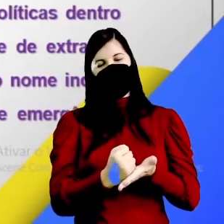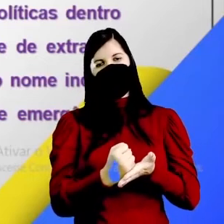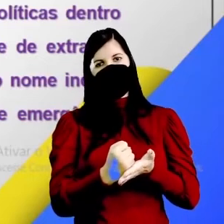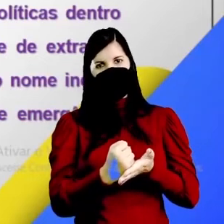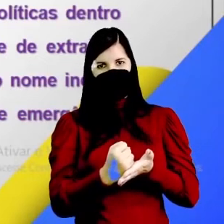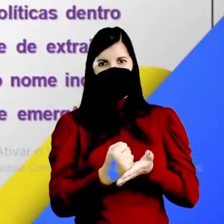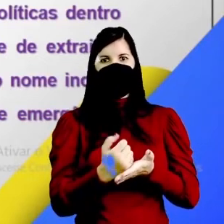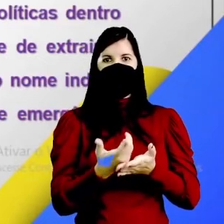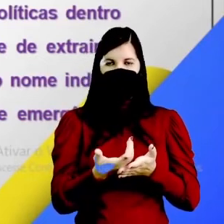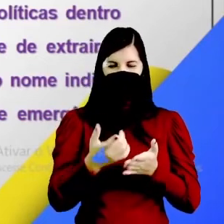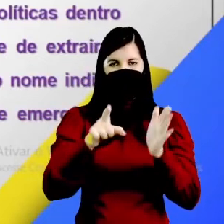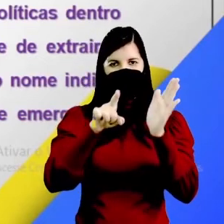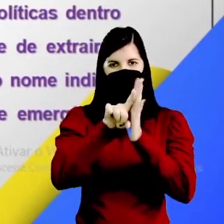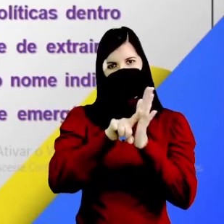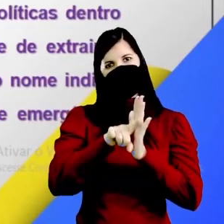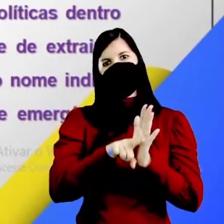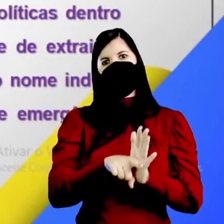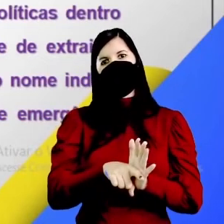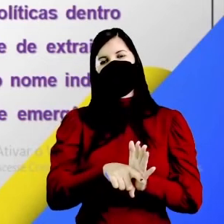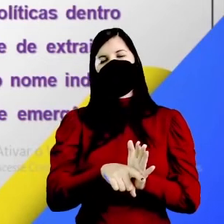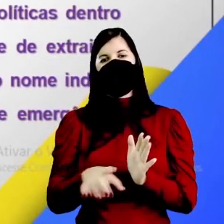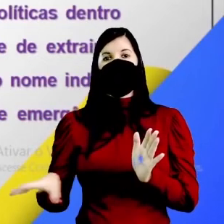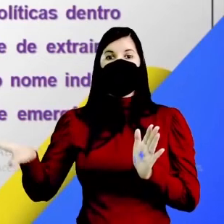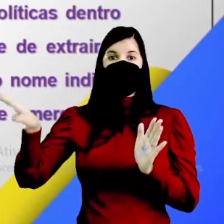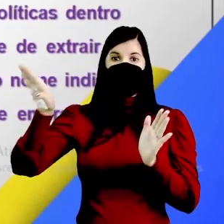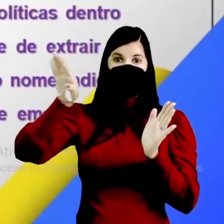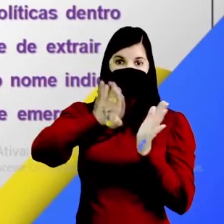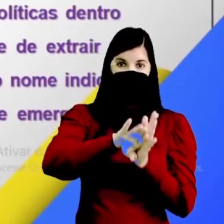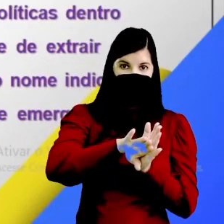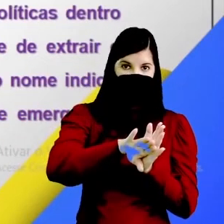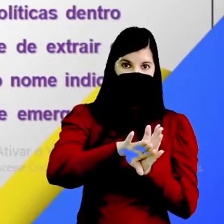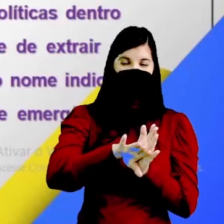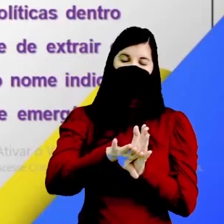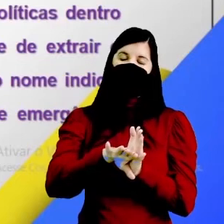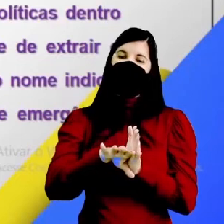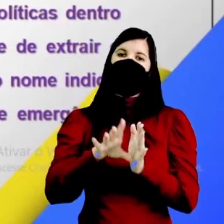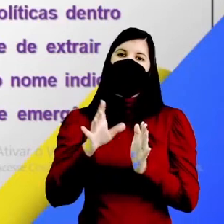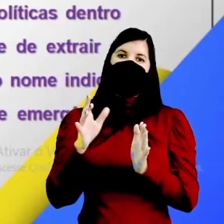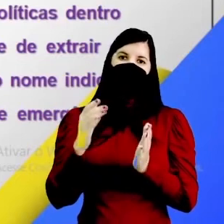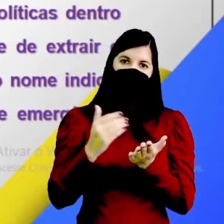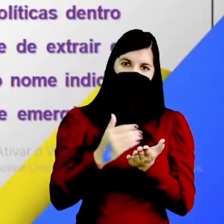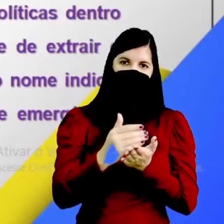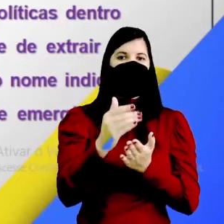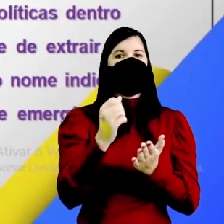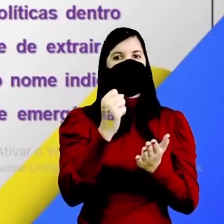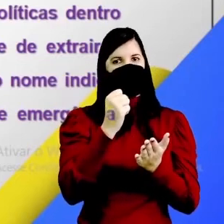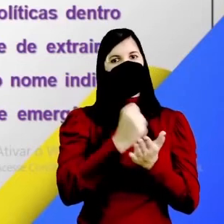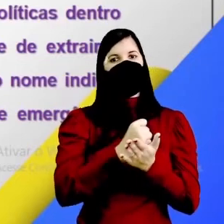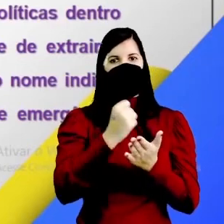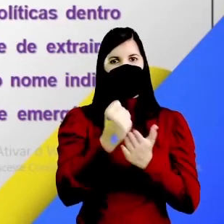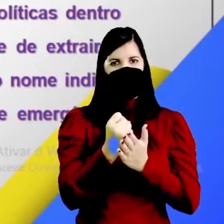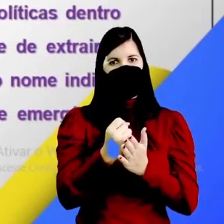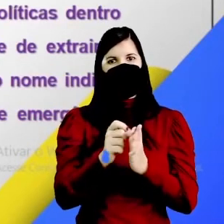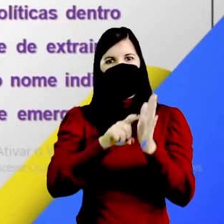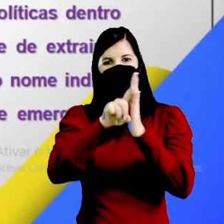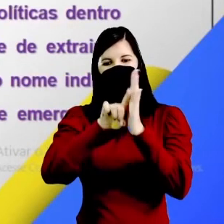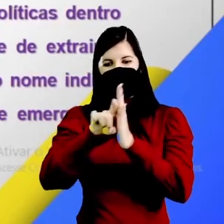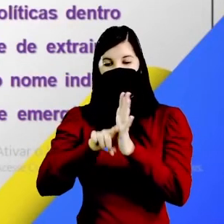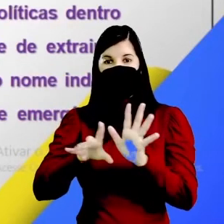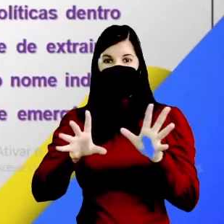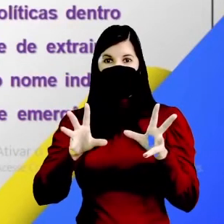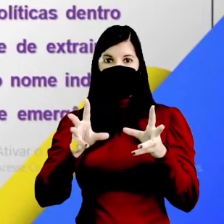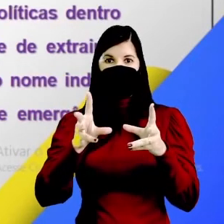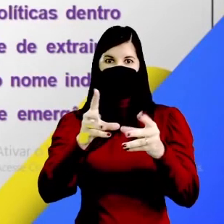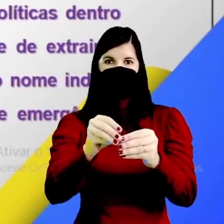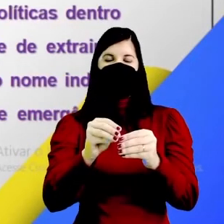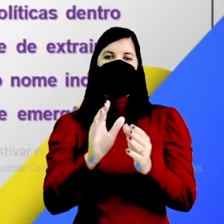um diagnóstico. Então, você já vai chegar ali fazendo aquele diagnóstico geral do acervo, junto com a equipe, tá, gente? Isso nunca é sozinho, sempre junto